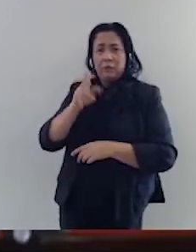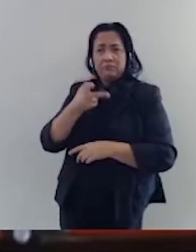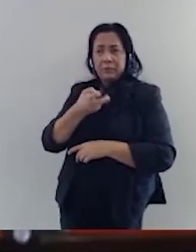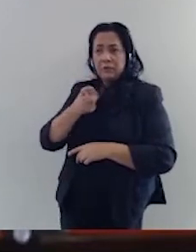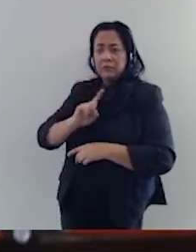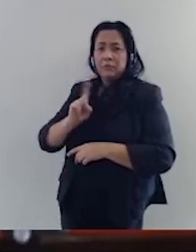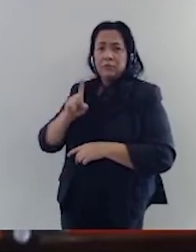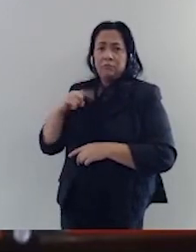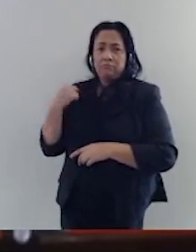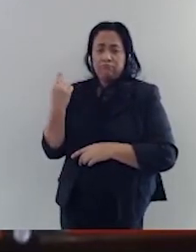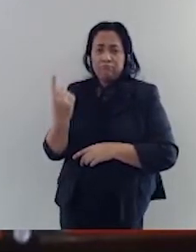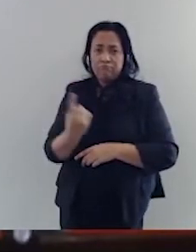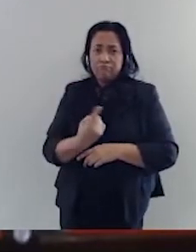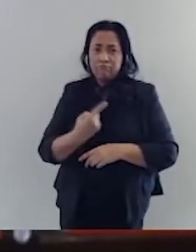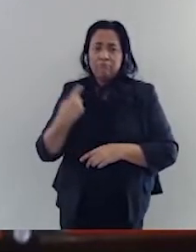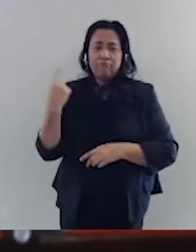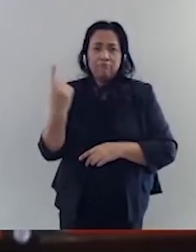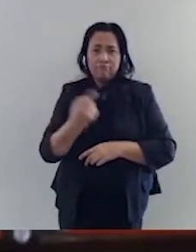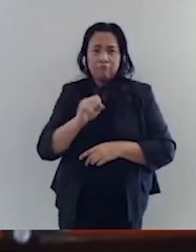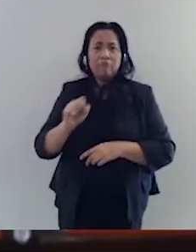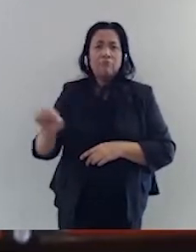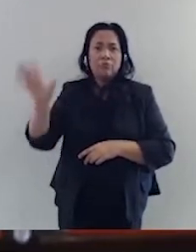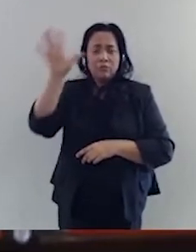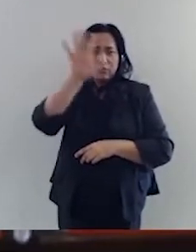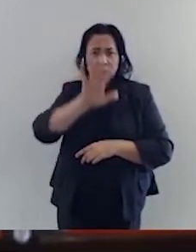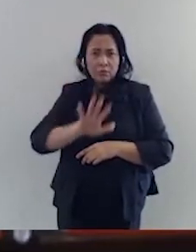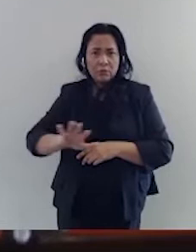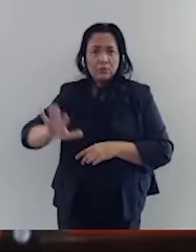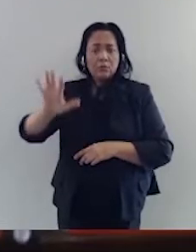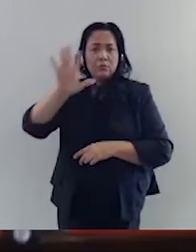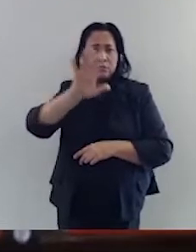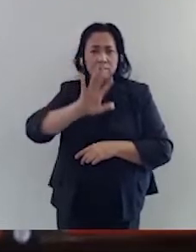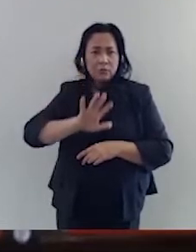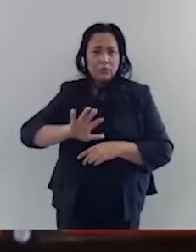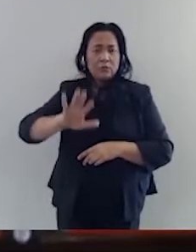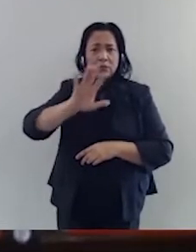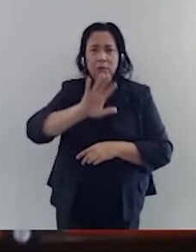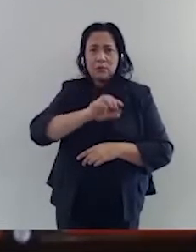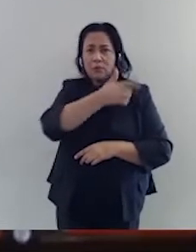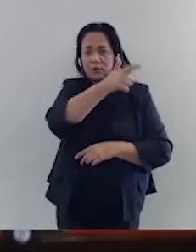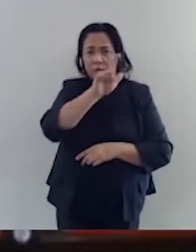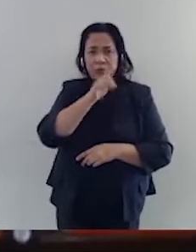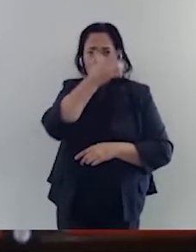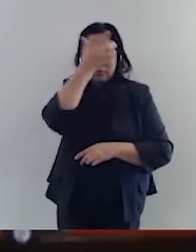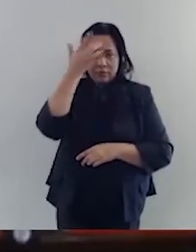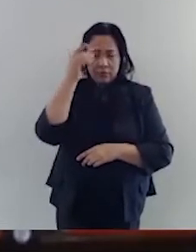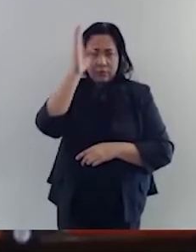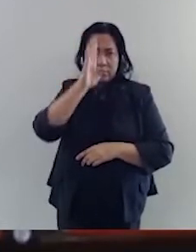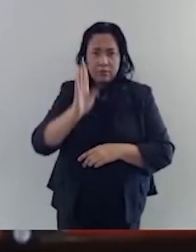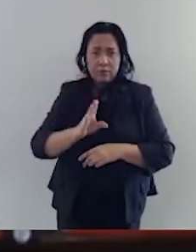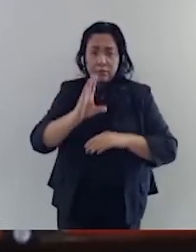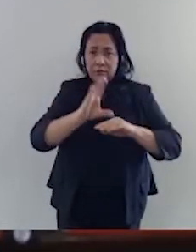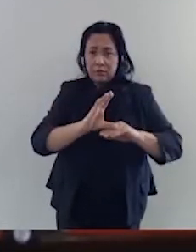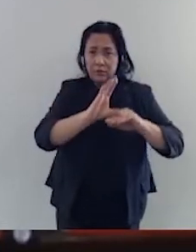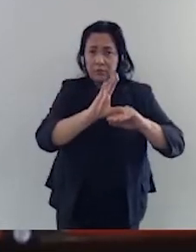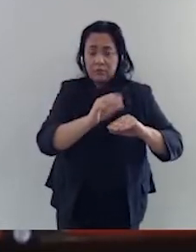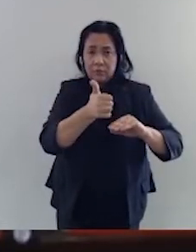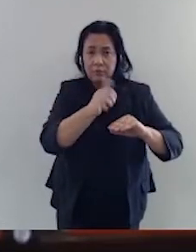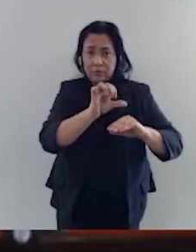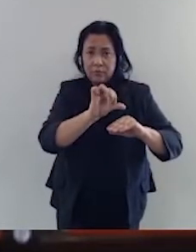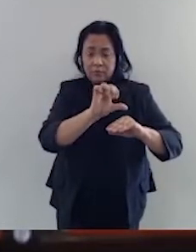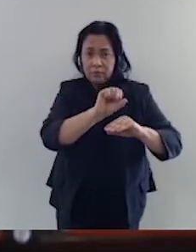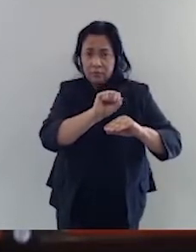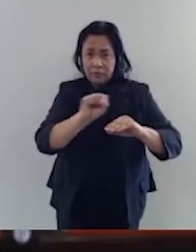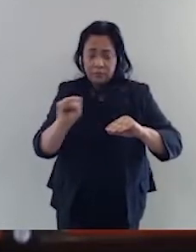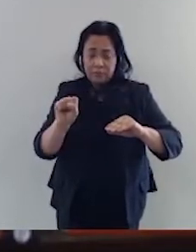é uma percepção, inclusive, de grandes observadores externos. A Constituição de 88 ela